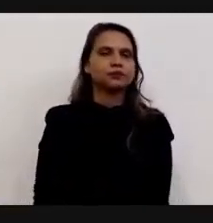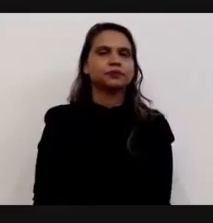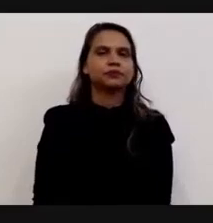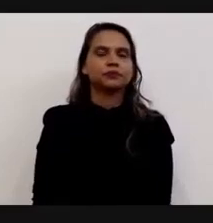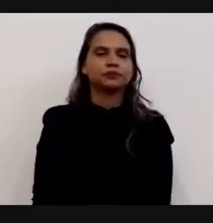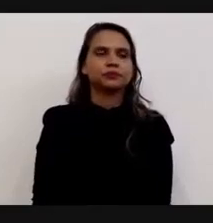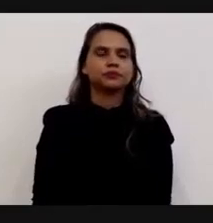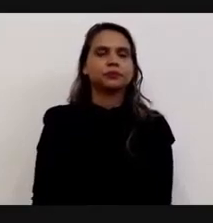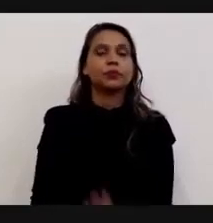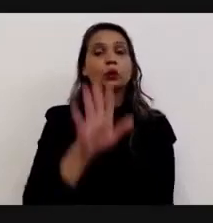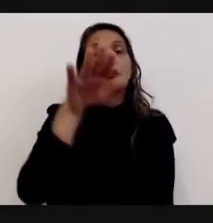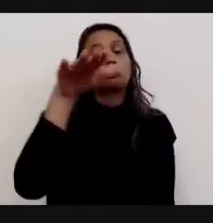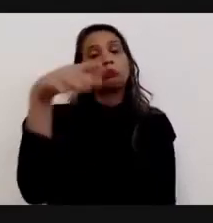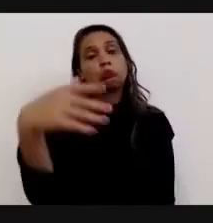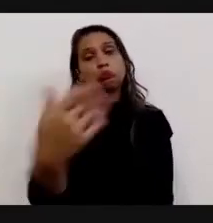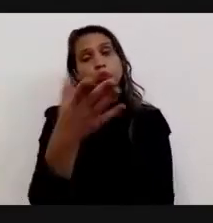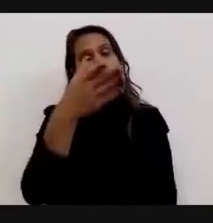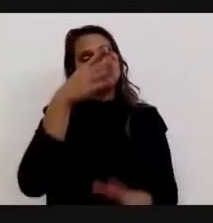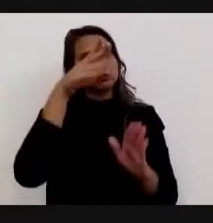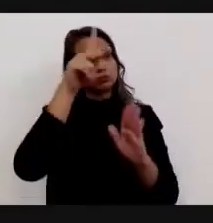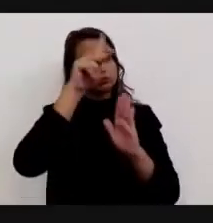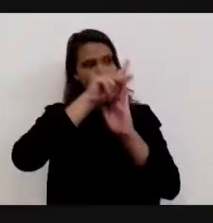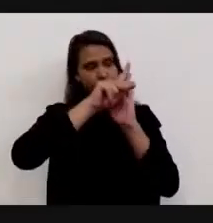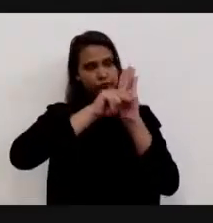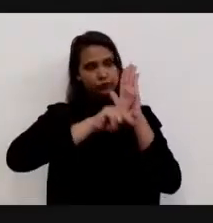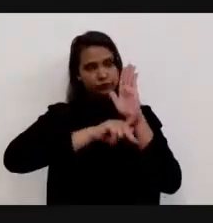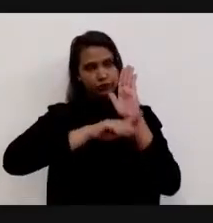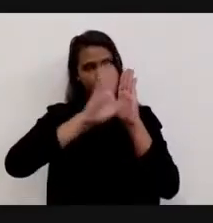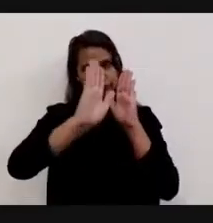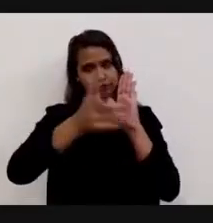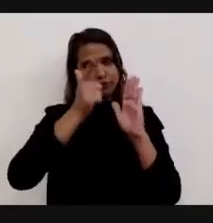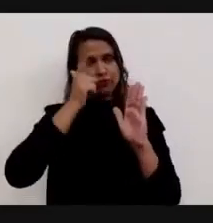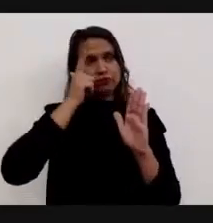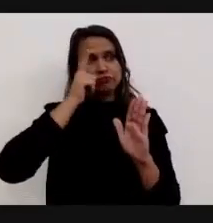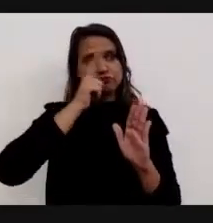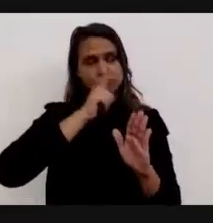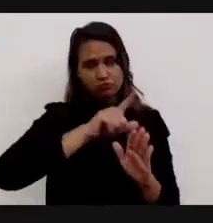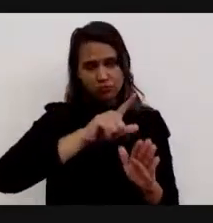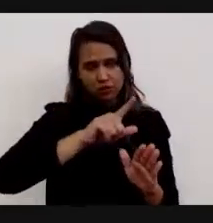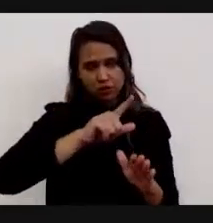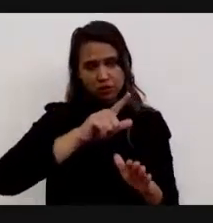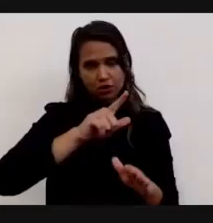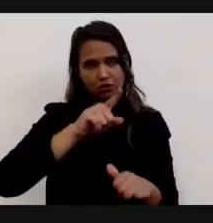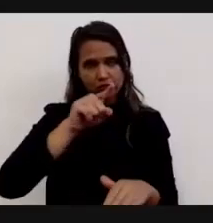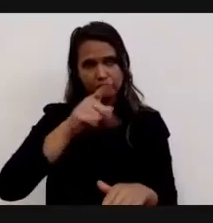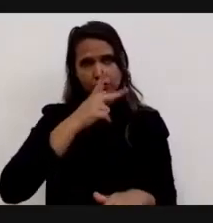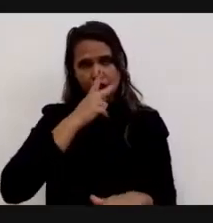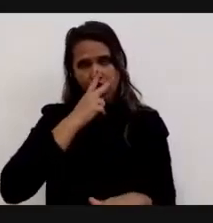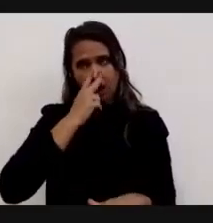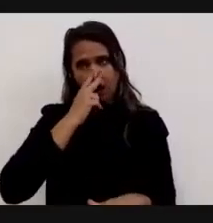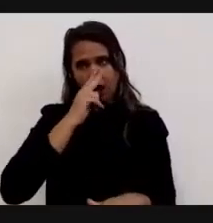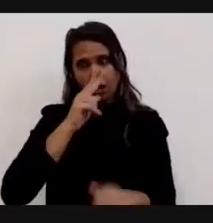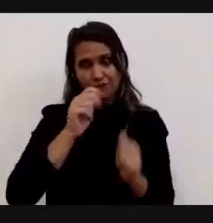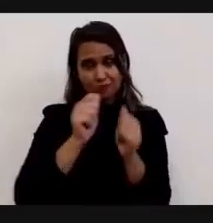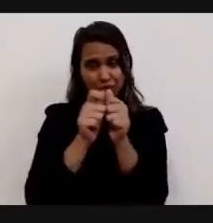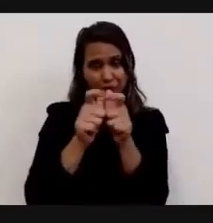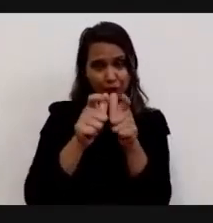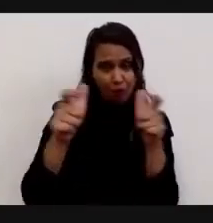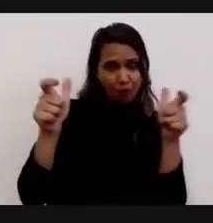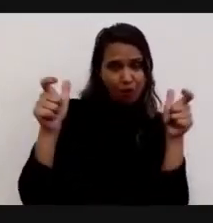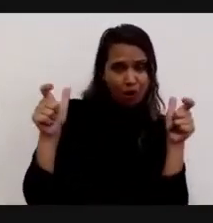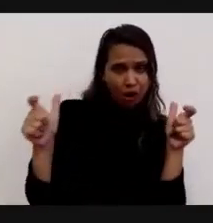Qual dos seus projetos já conquistados você considera que teve mais alcance significativo